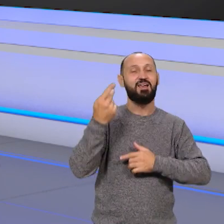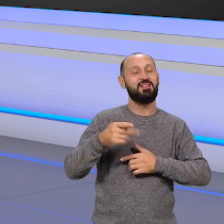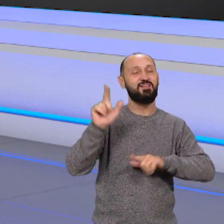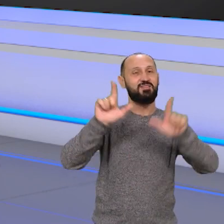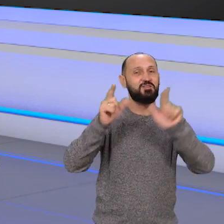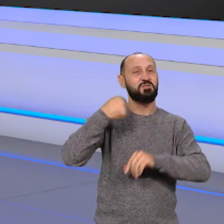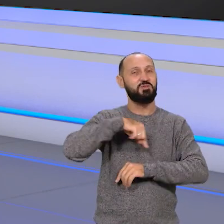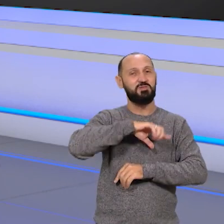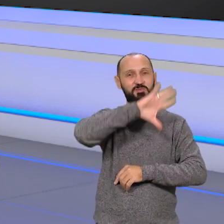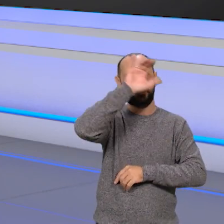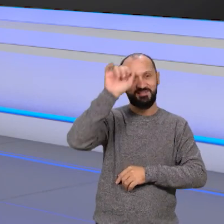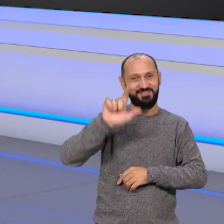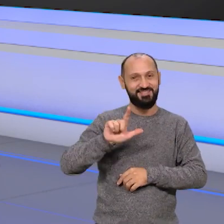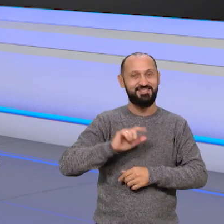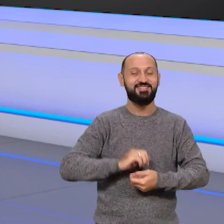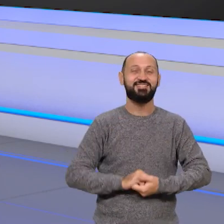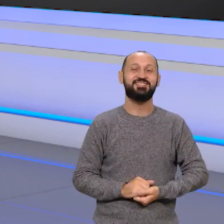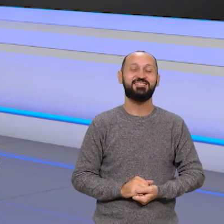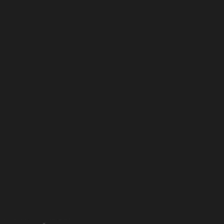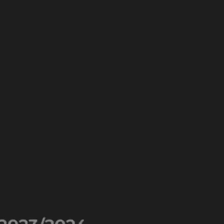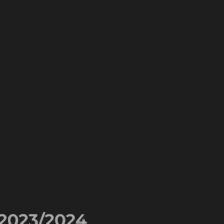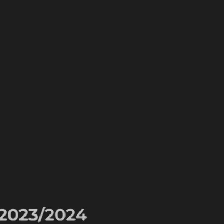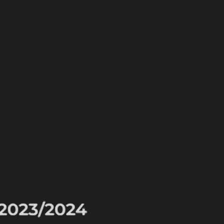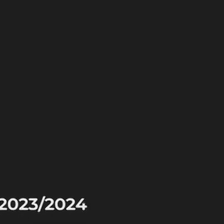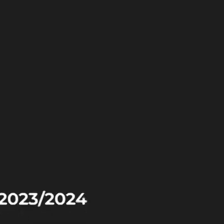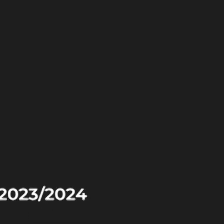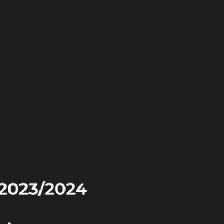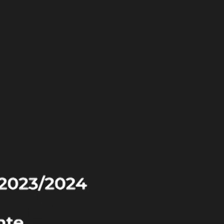TV Alemes, a TV da Gente de MS.